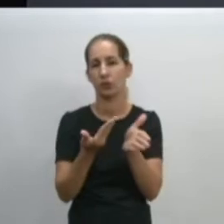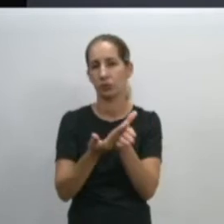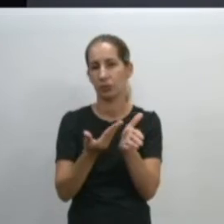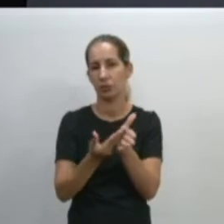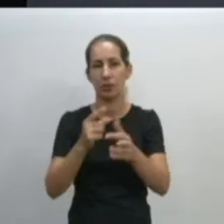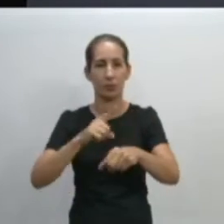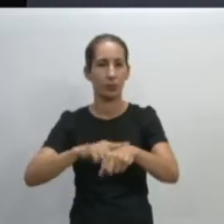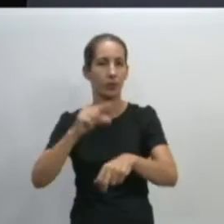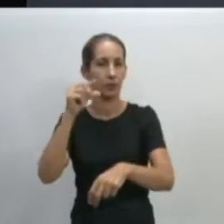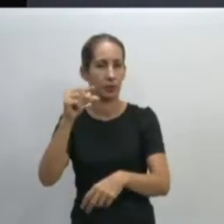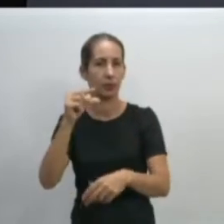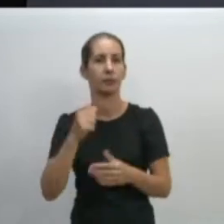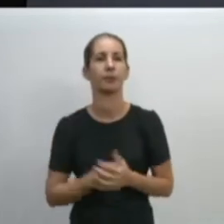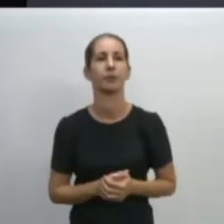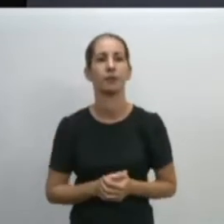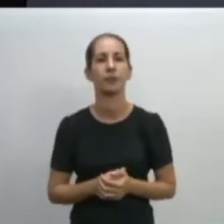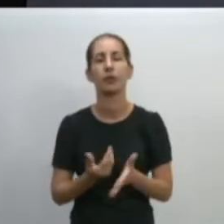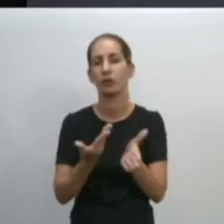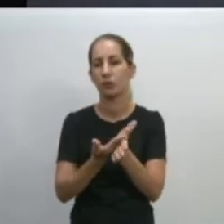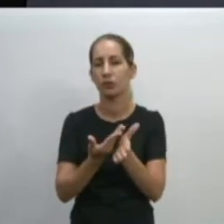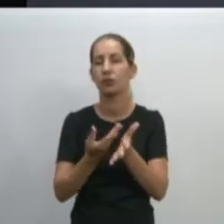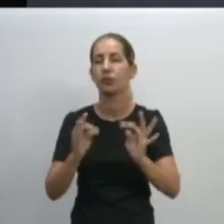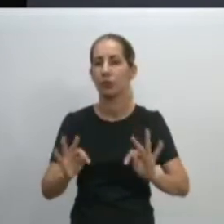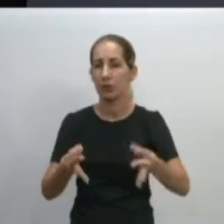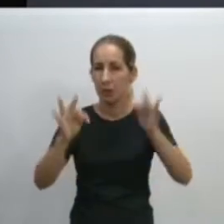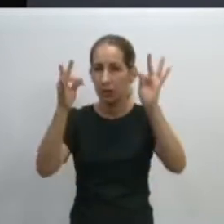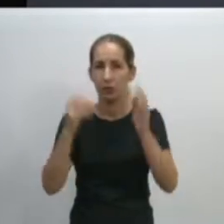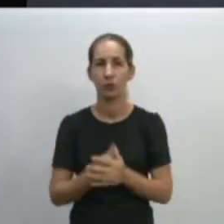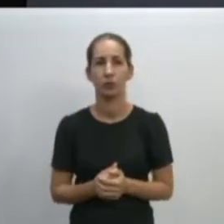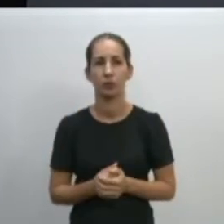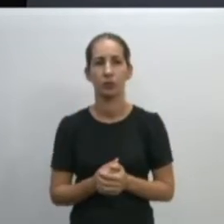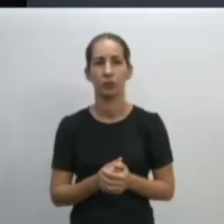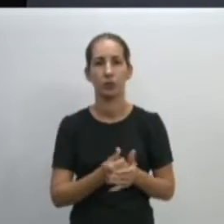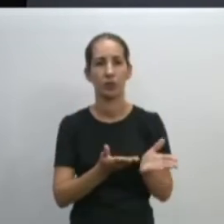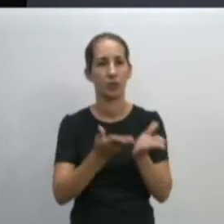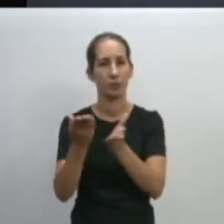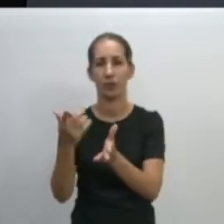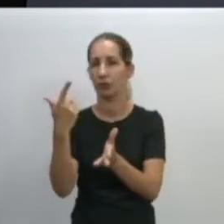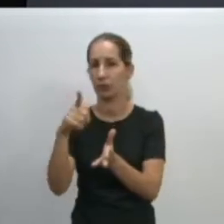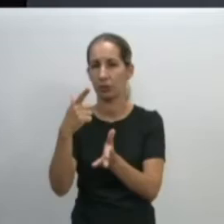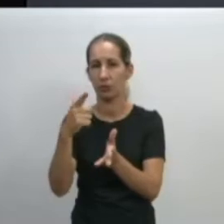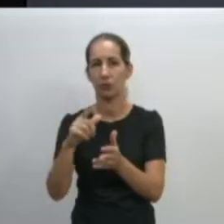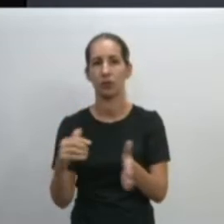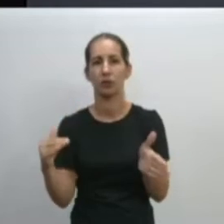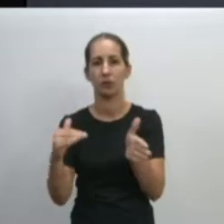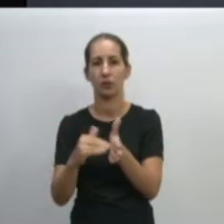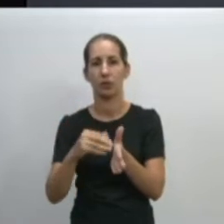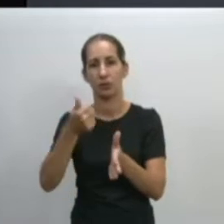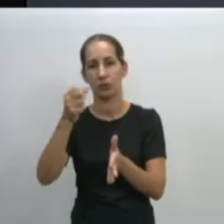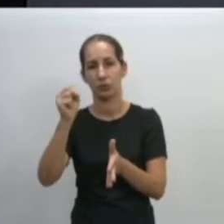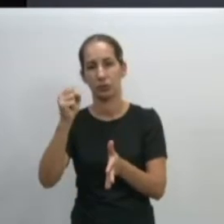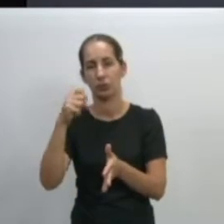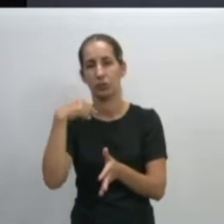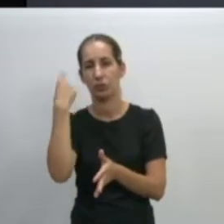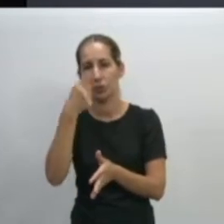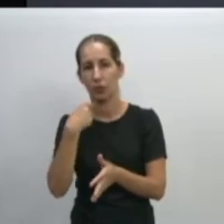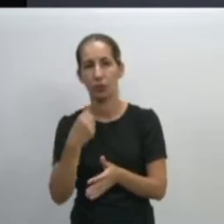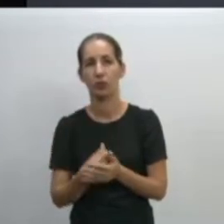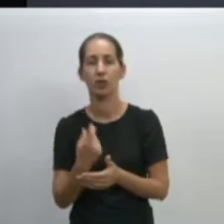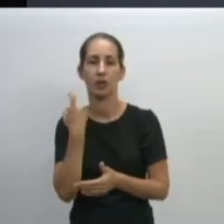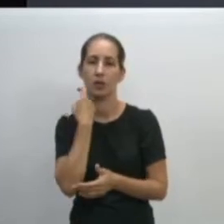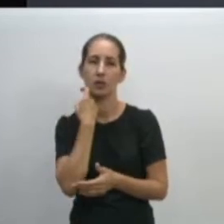avaliação temporária e um estudo técnico, não encaminharam até o final das 18 horas da sexta-feira